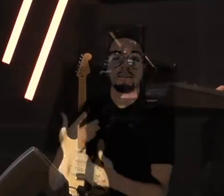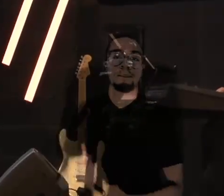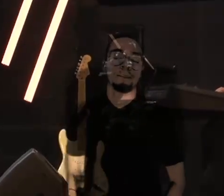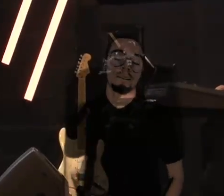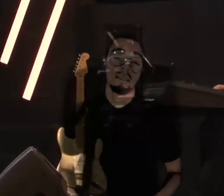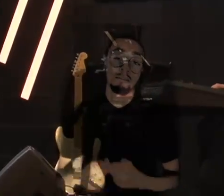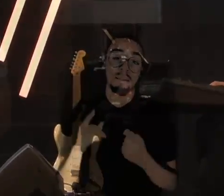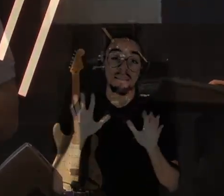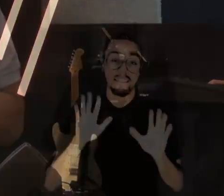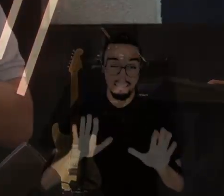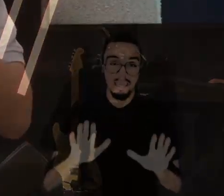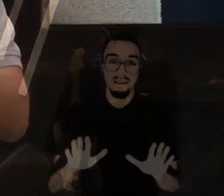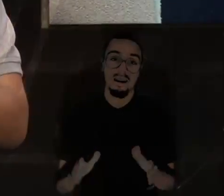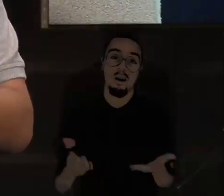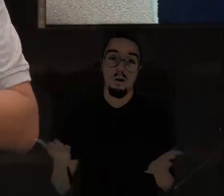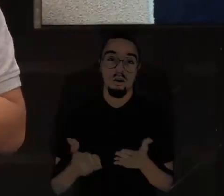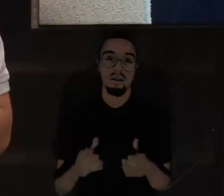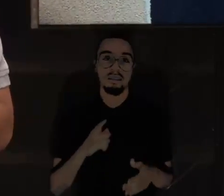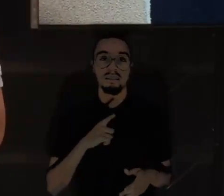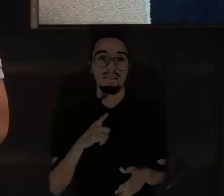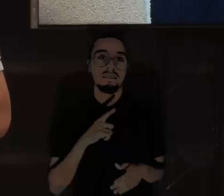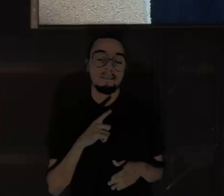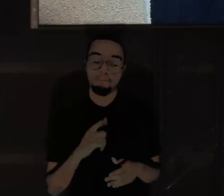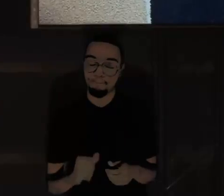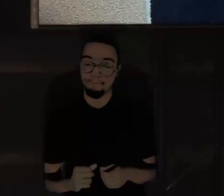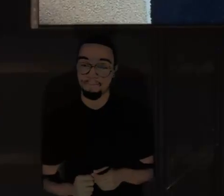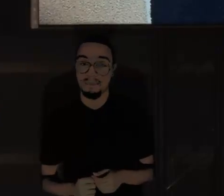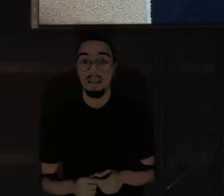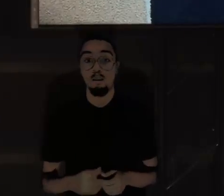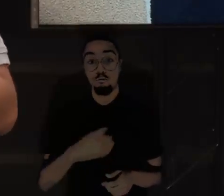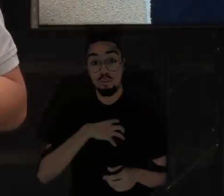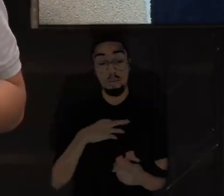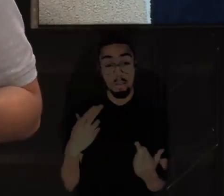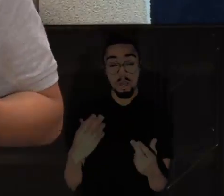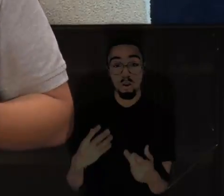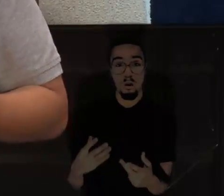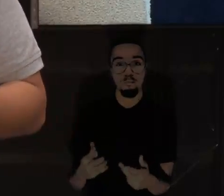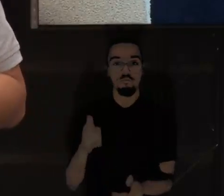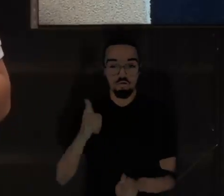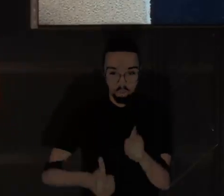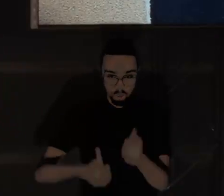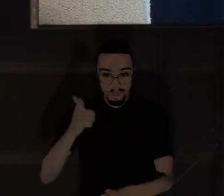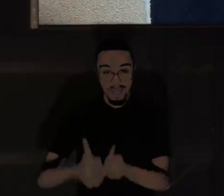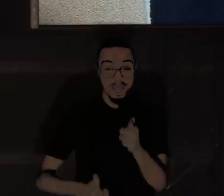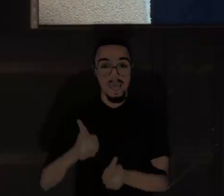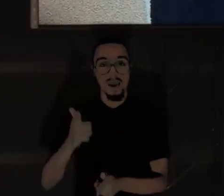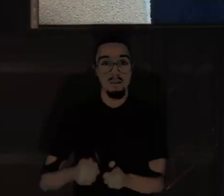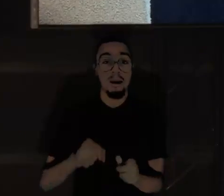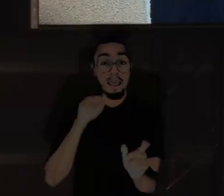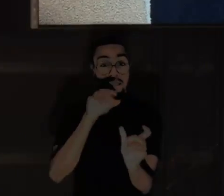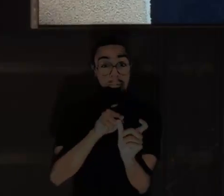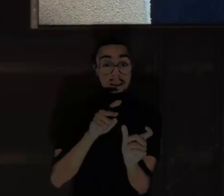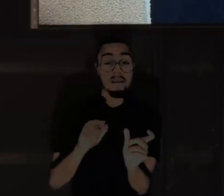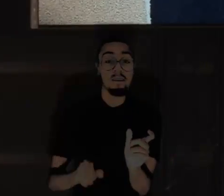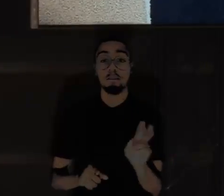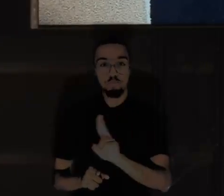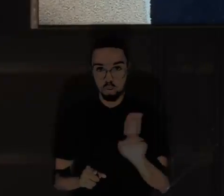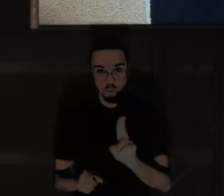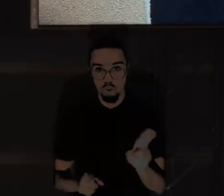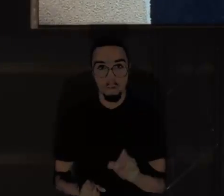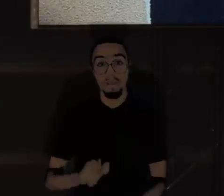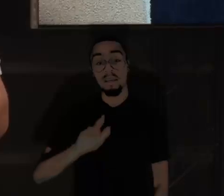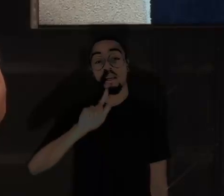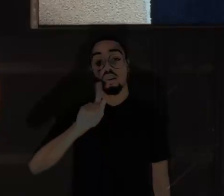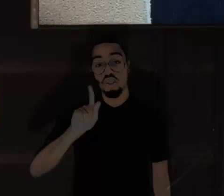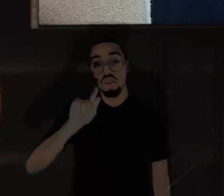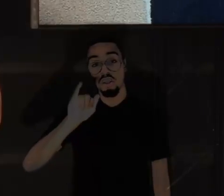a síndrome de Gideão. O significado do nome Gideão significa derrubador, aquele que derruba, aquele que